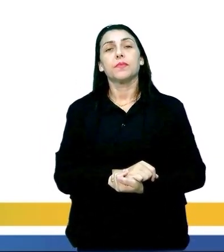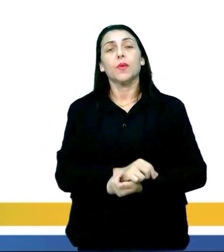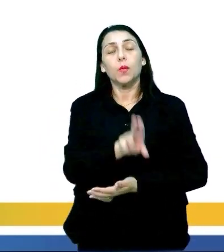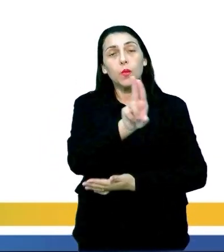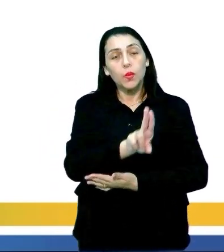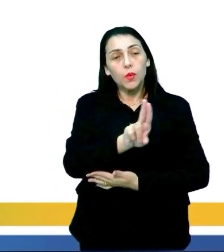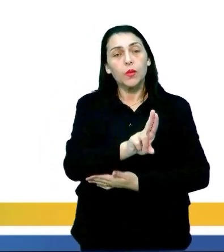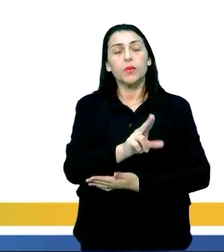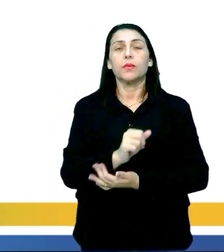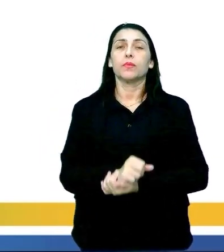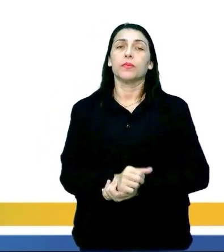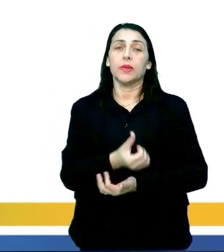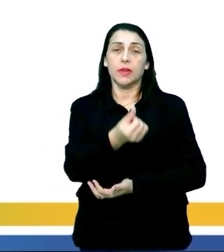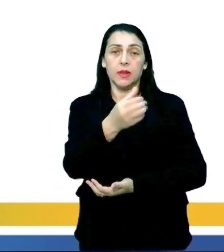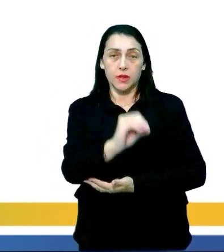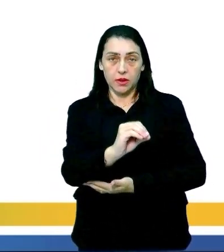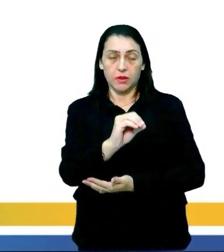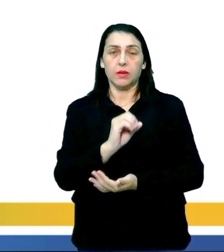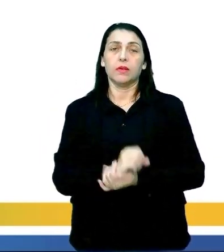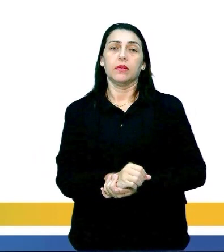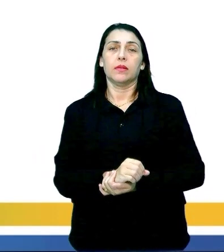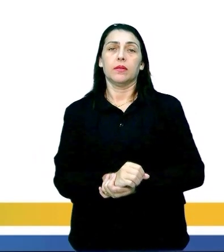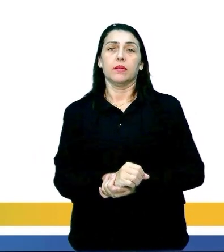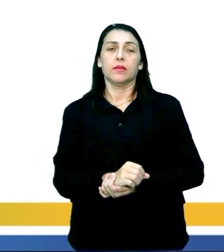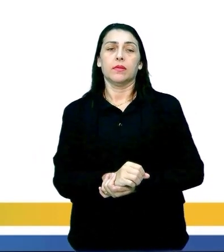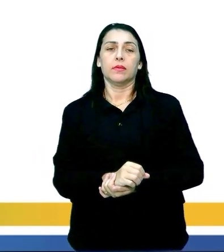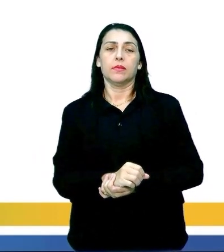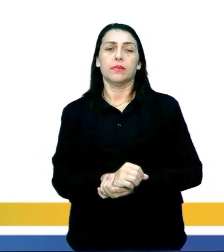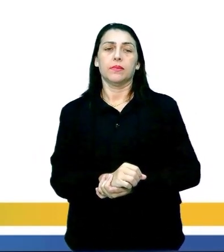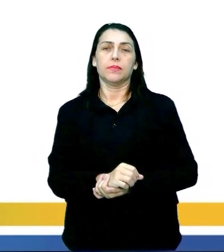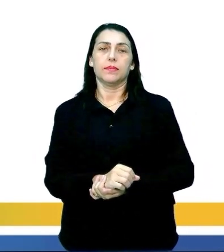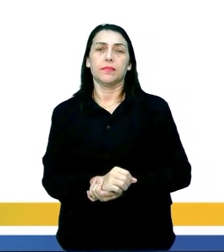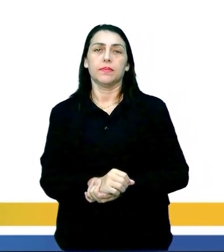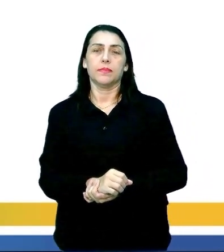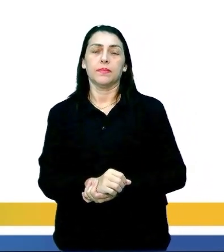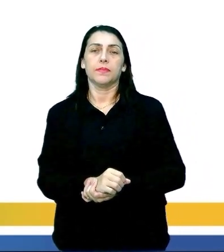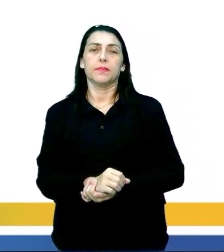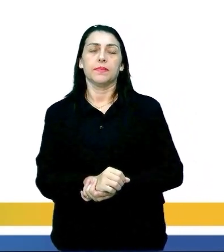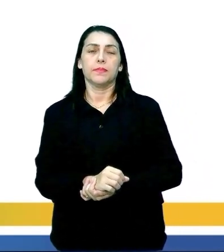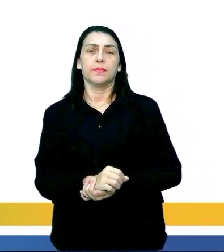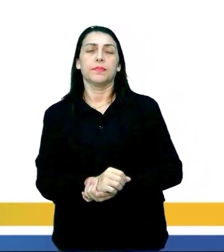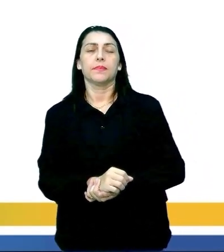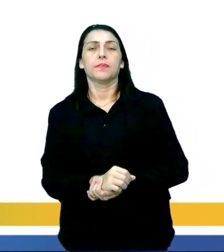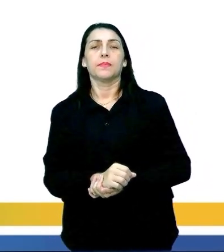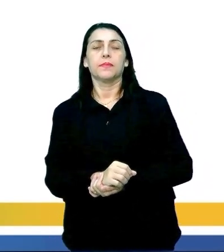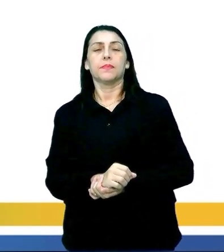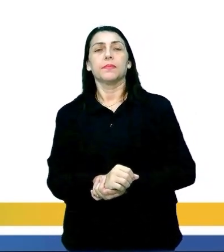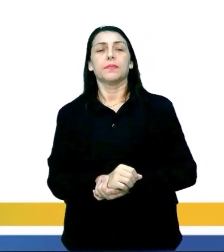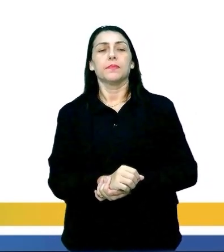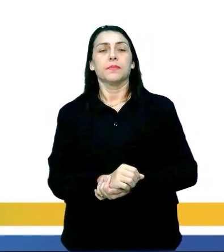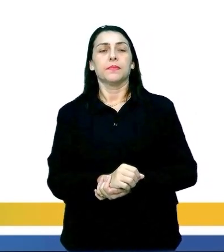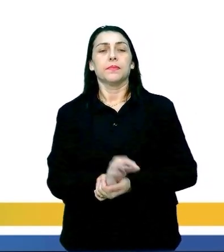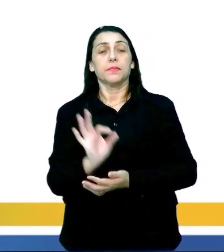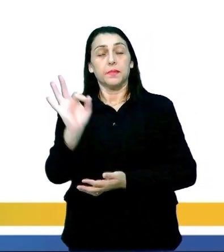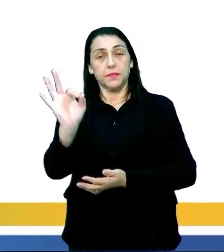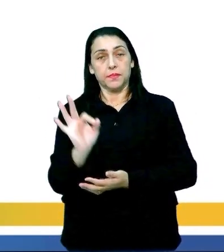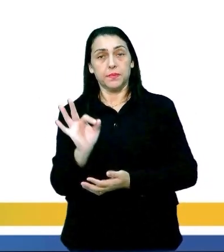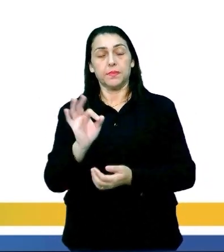temos consumo, 60, né? Tá bem colocado ali, ó,